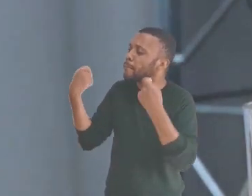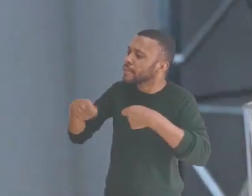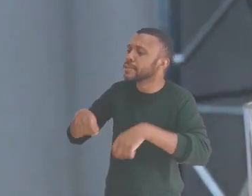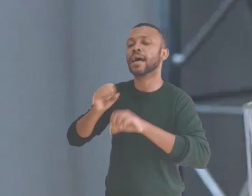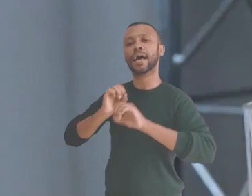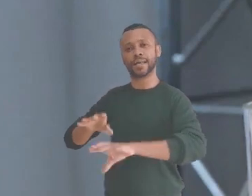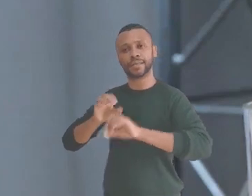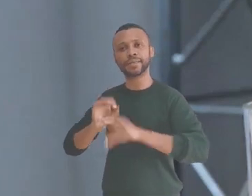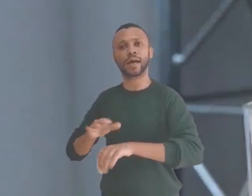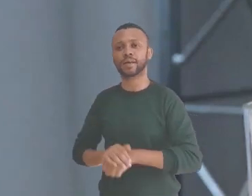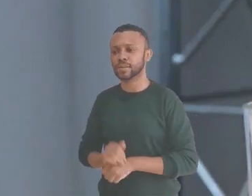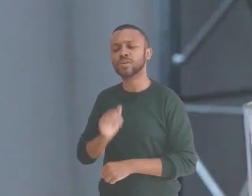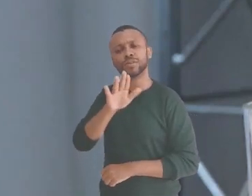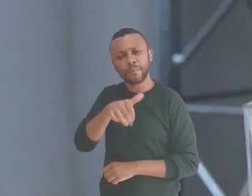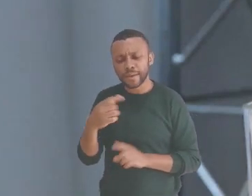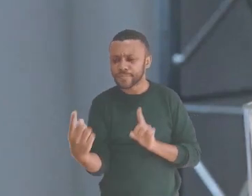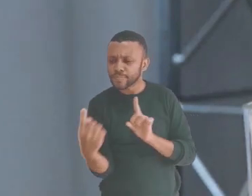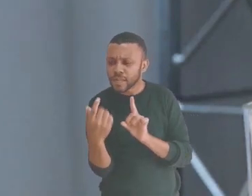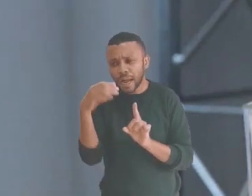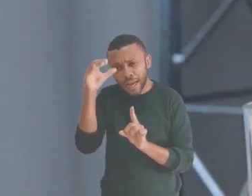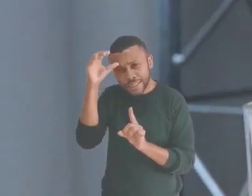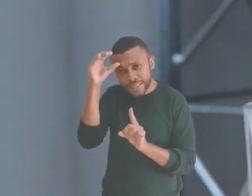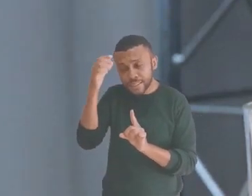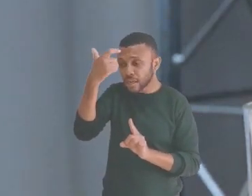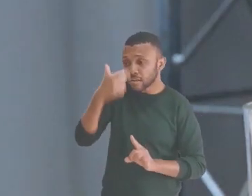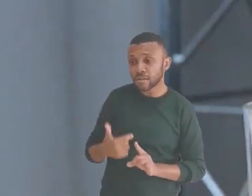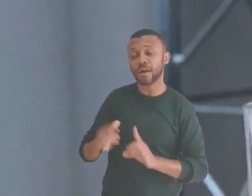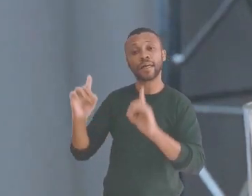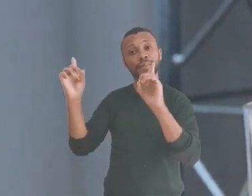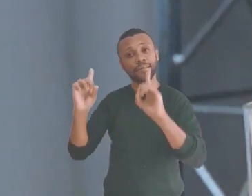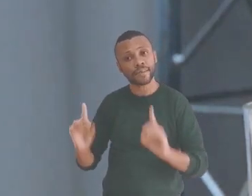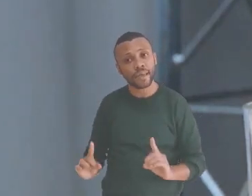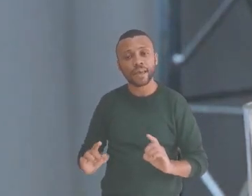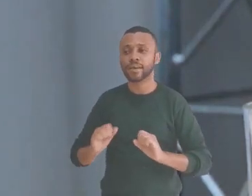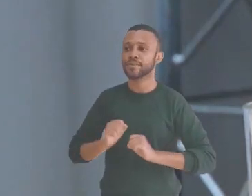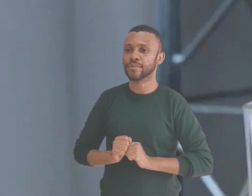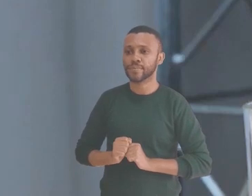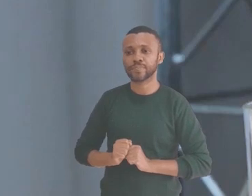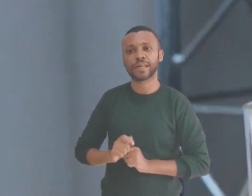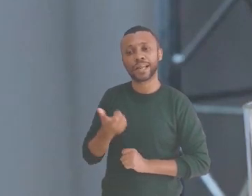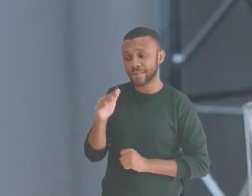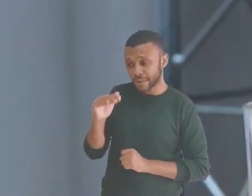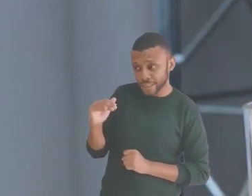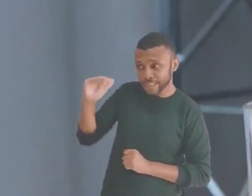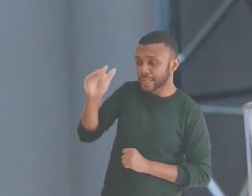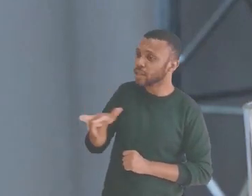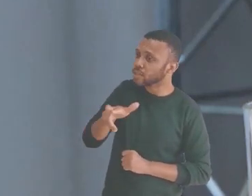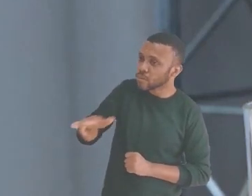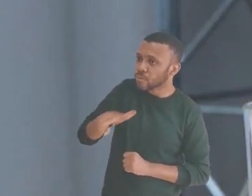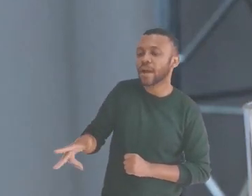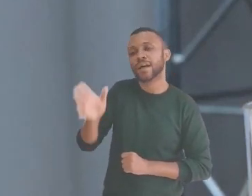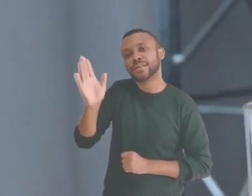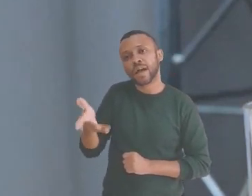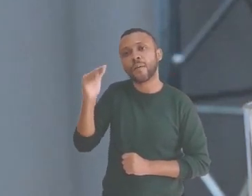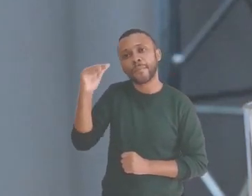Eu chamei a menina e falei, a tia tem nanismo, a tia não vai crescer, a tia já é uma adulta,